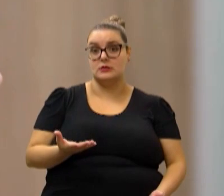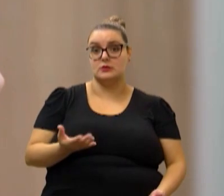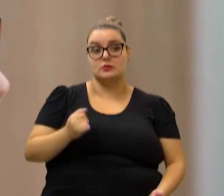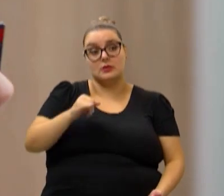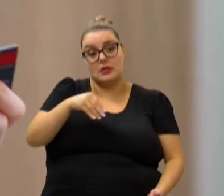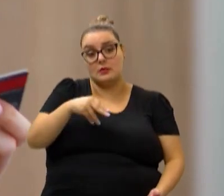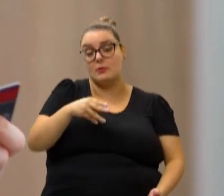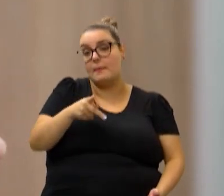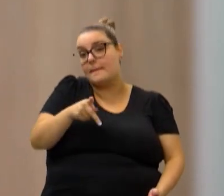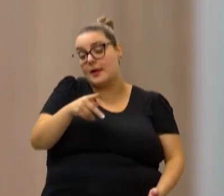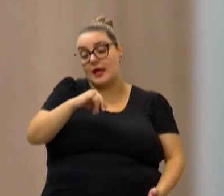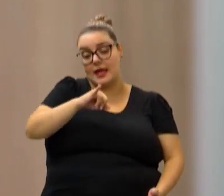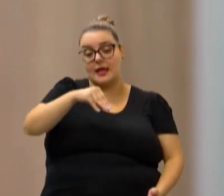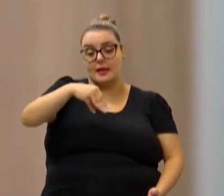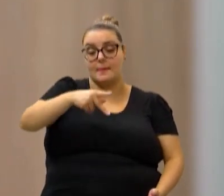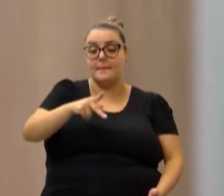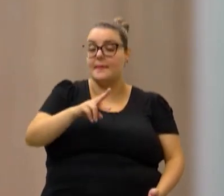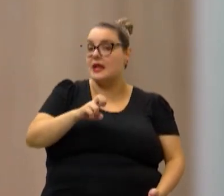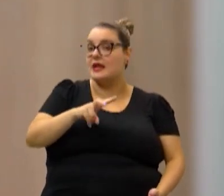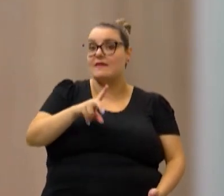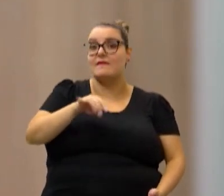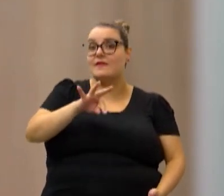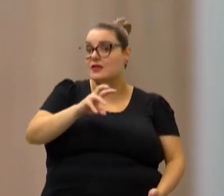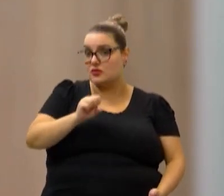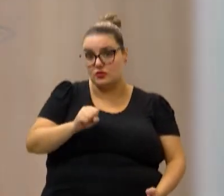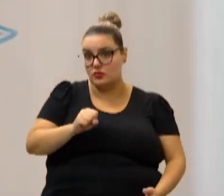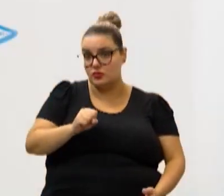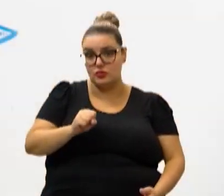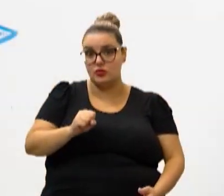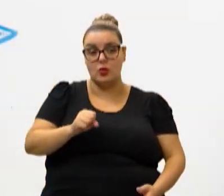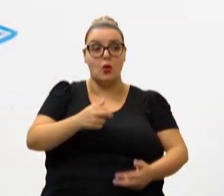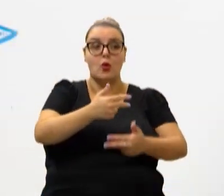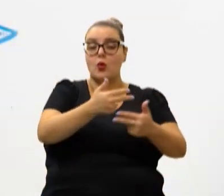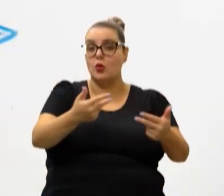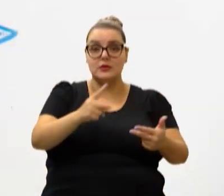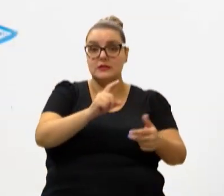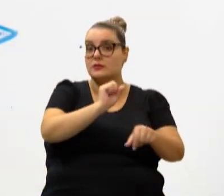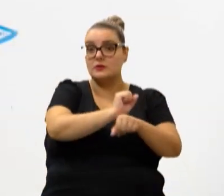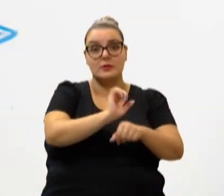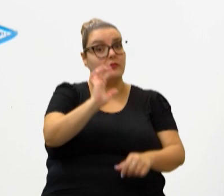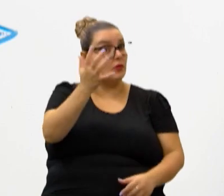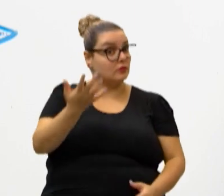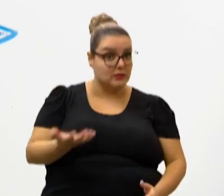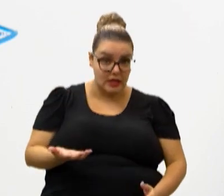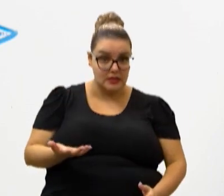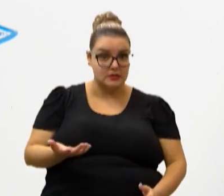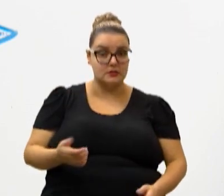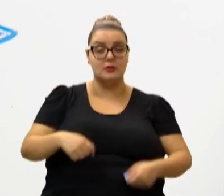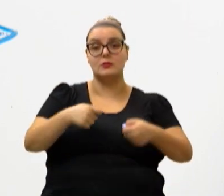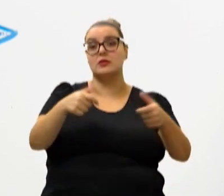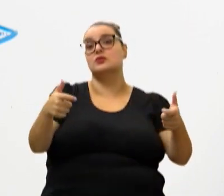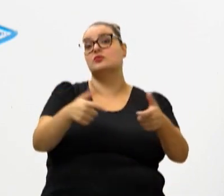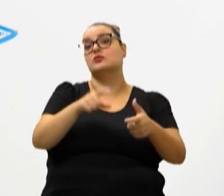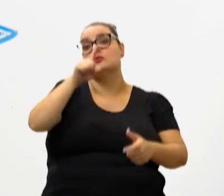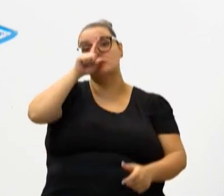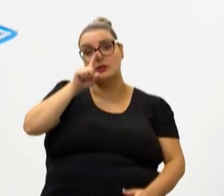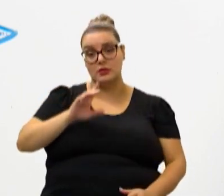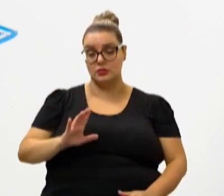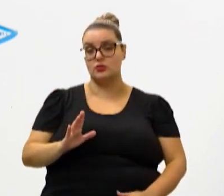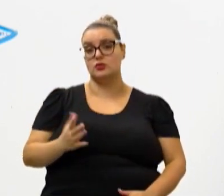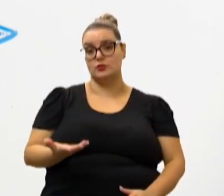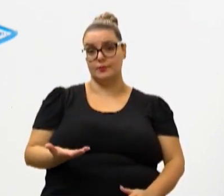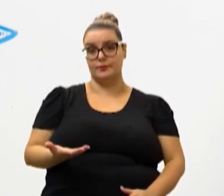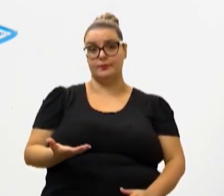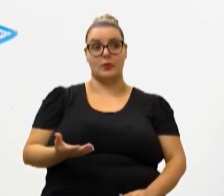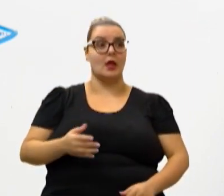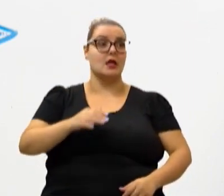pessoa perde tudo, né? Então, risco zero não existe, mas elas buscam minimizar esse risco. E o objetivo desse